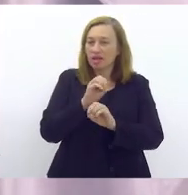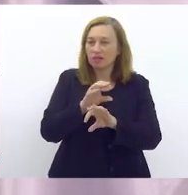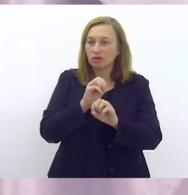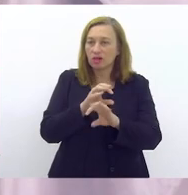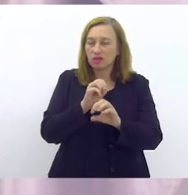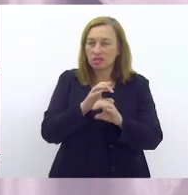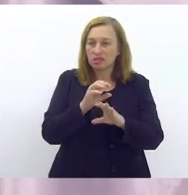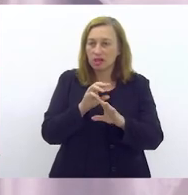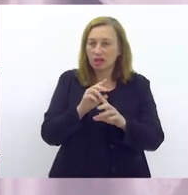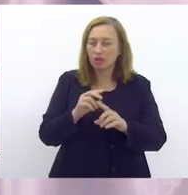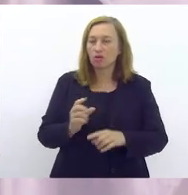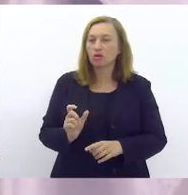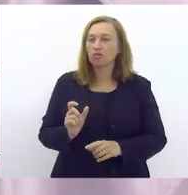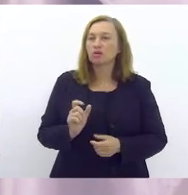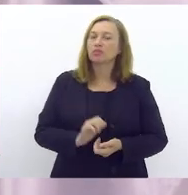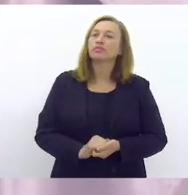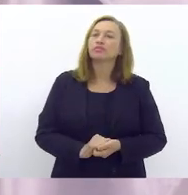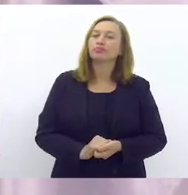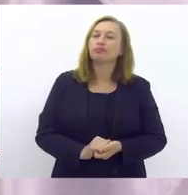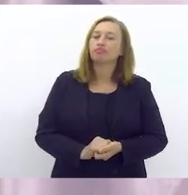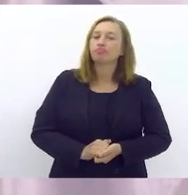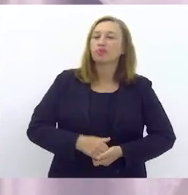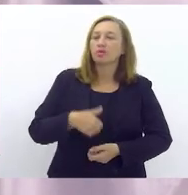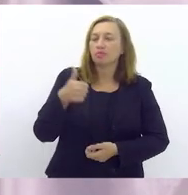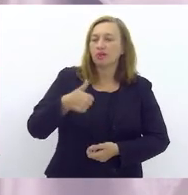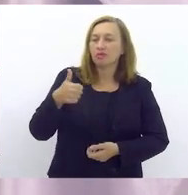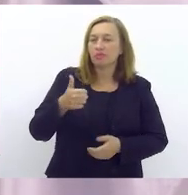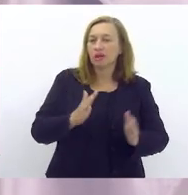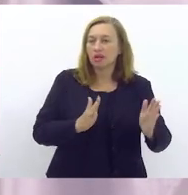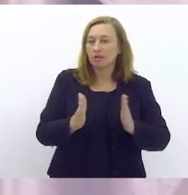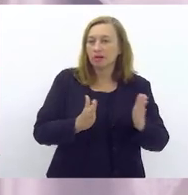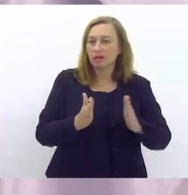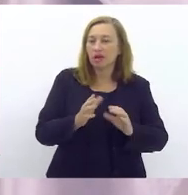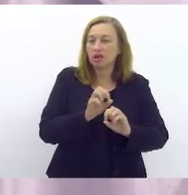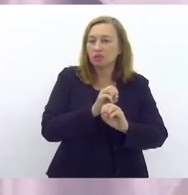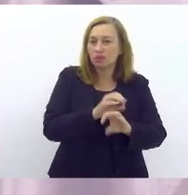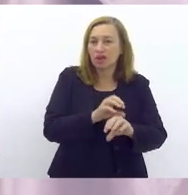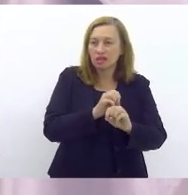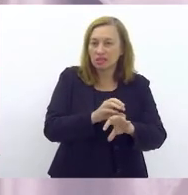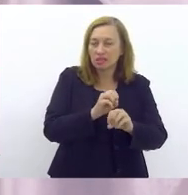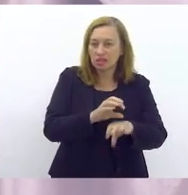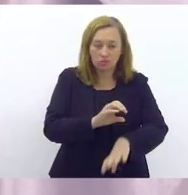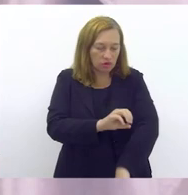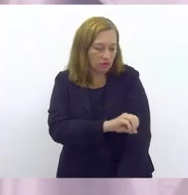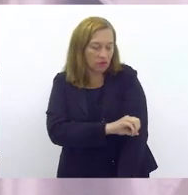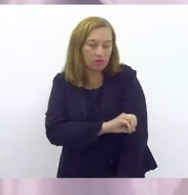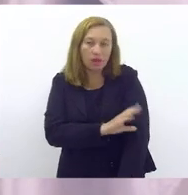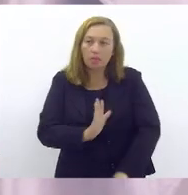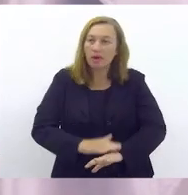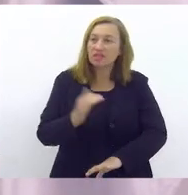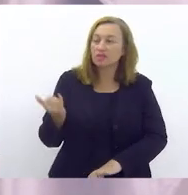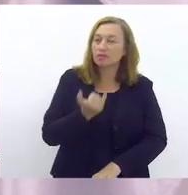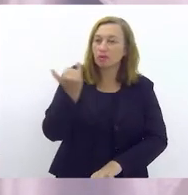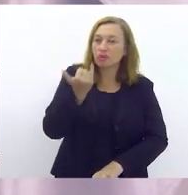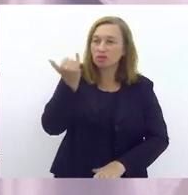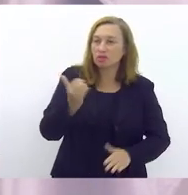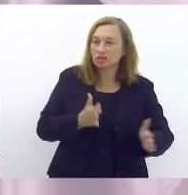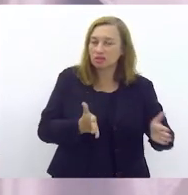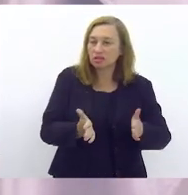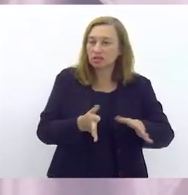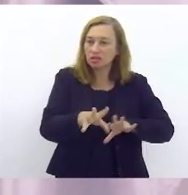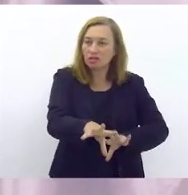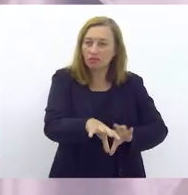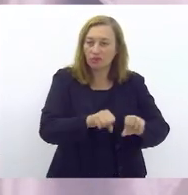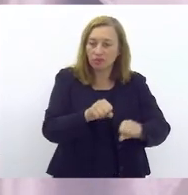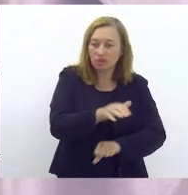vezes associada a esta primeira etapa do ensino. Educação infantil é, de fato, uma das mais importantes etapas da formação de